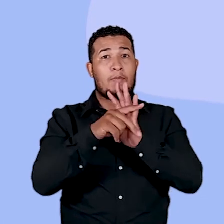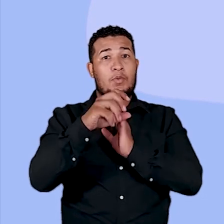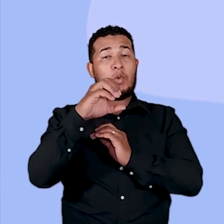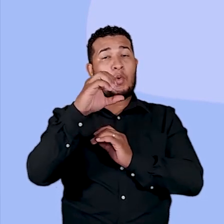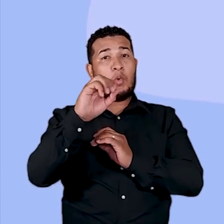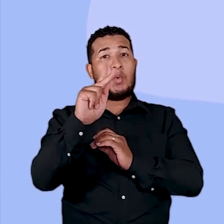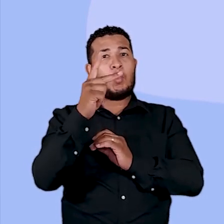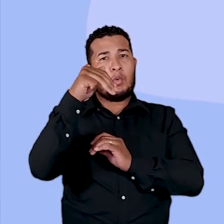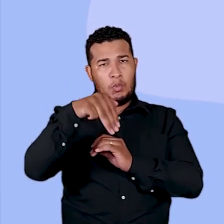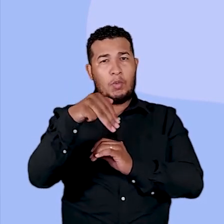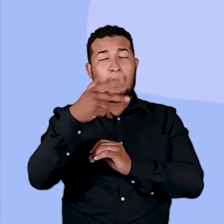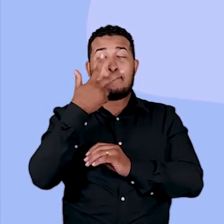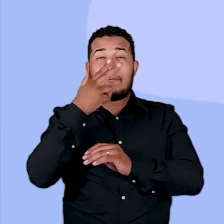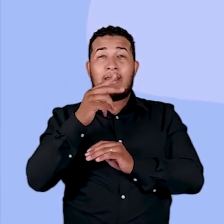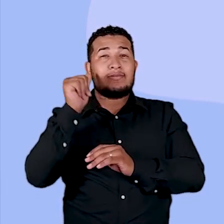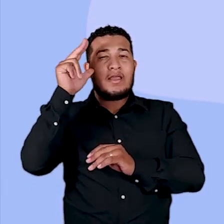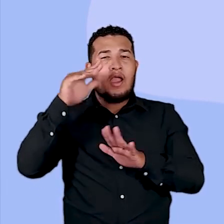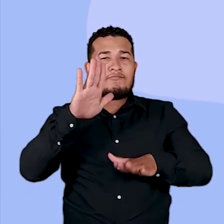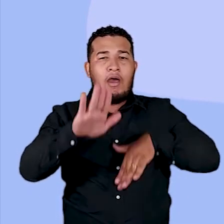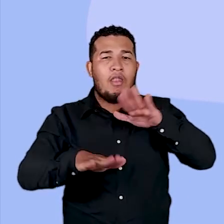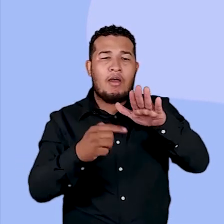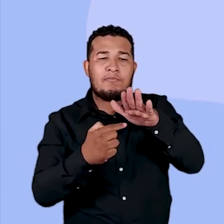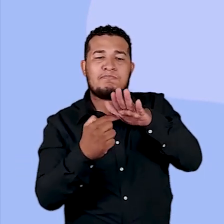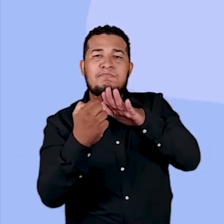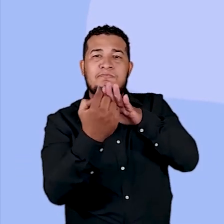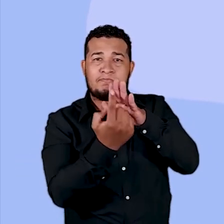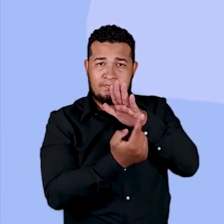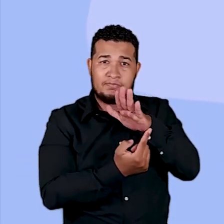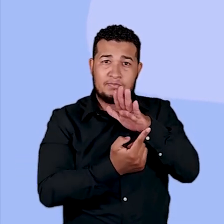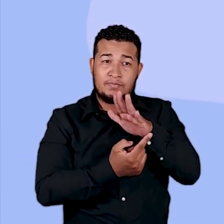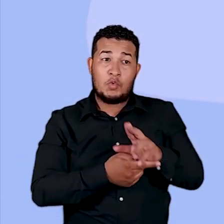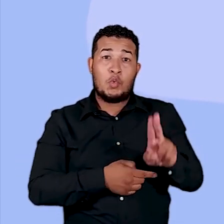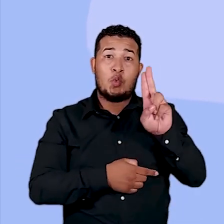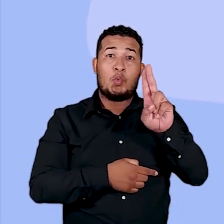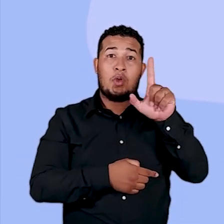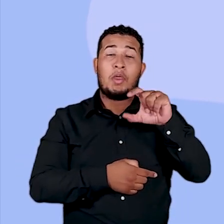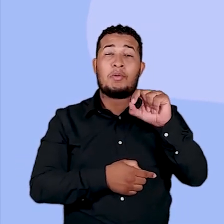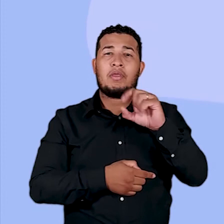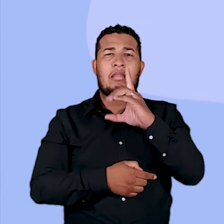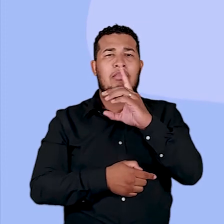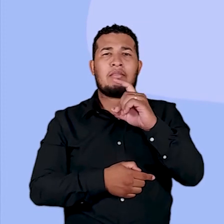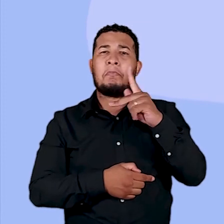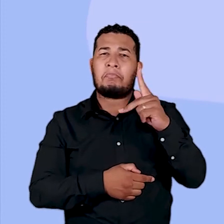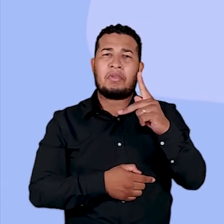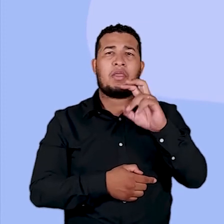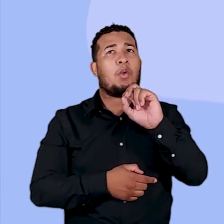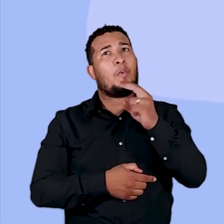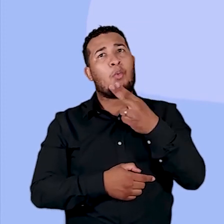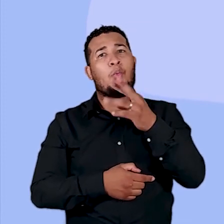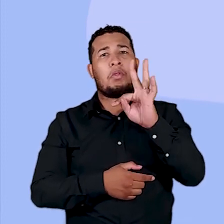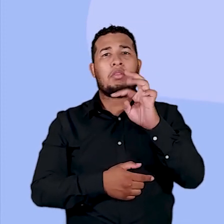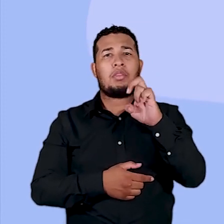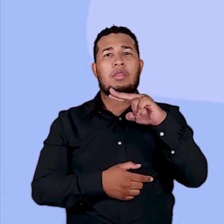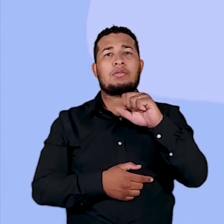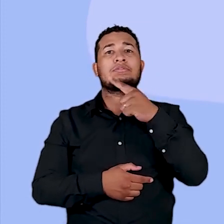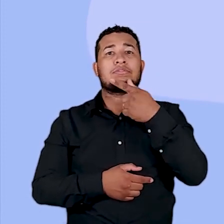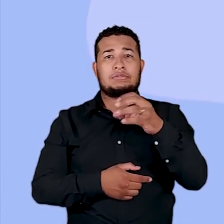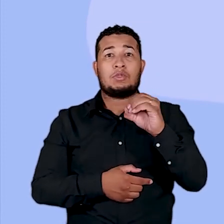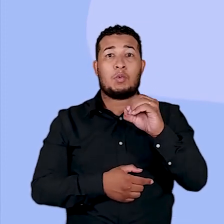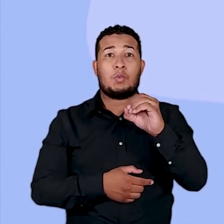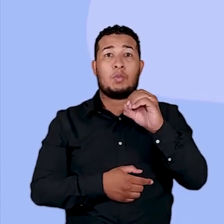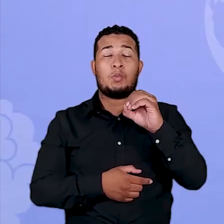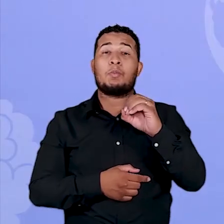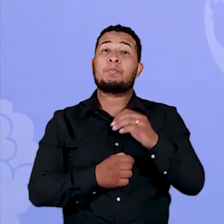Ohm, parece uma ferradura de cavalo aí. E o U é a nossa DDP, ou tensão, que a unidade dele